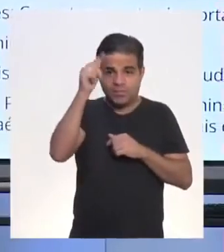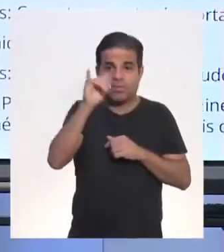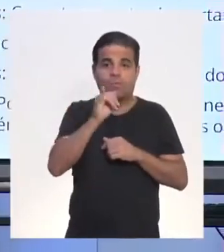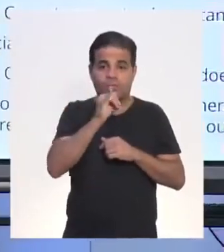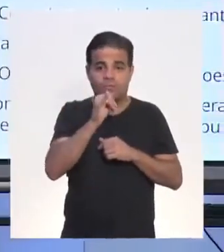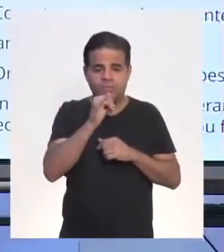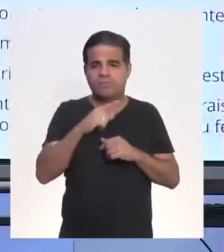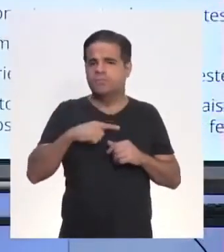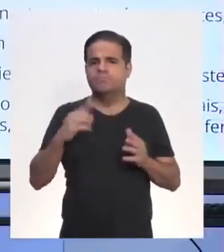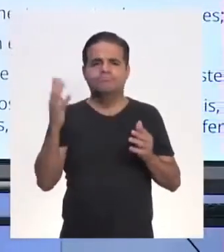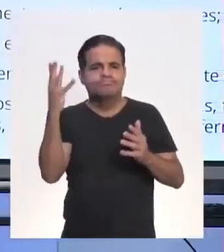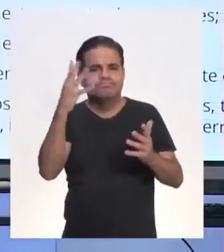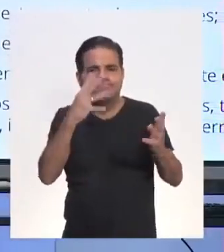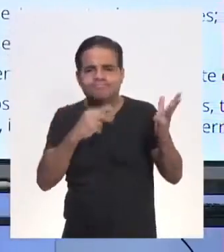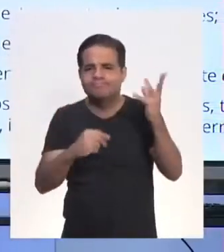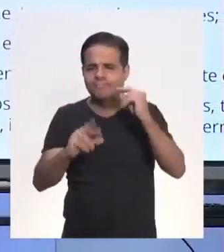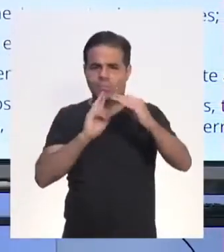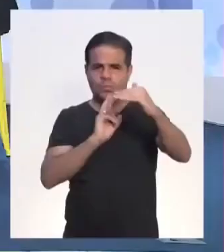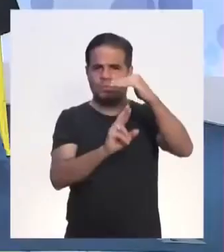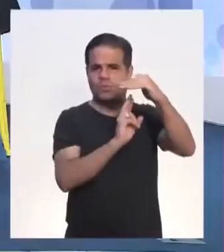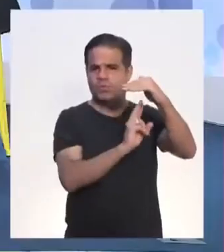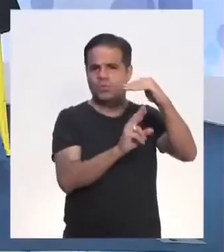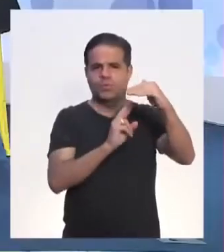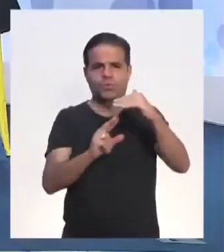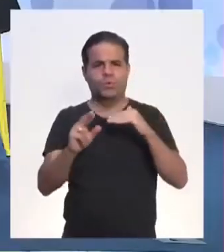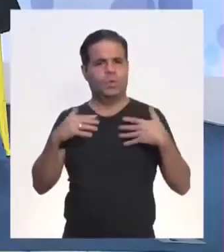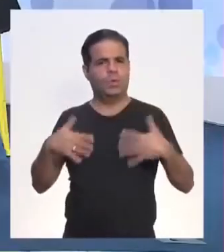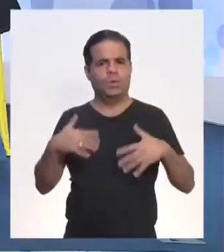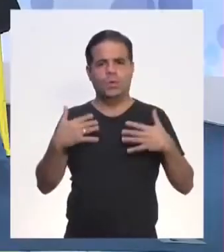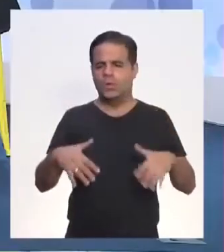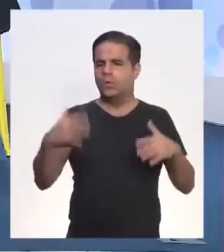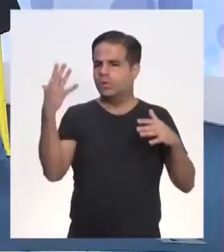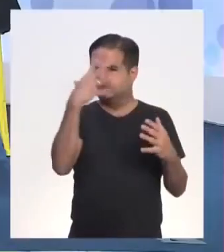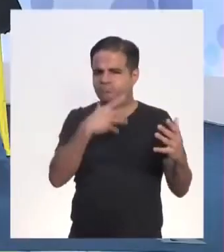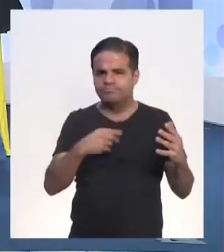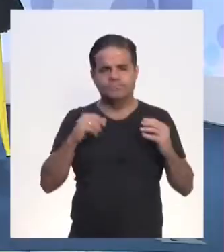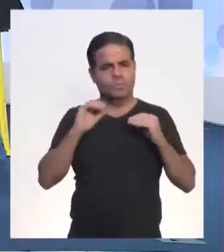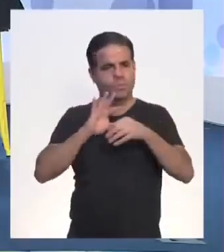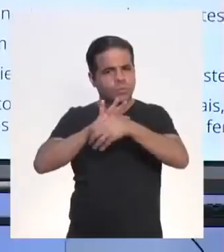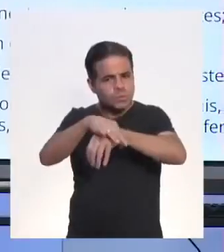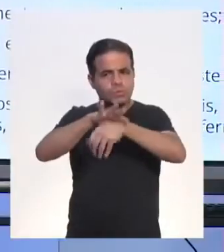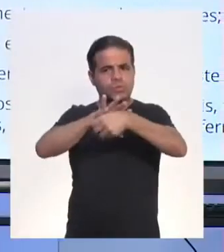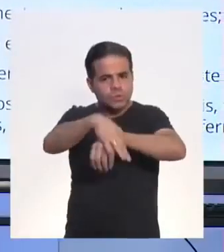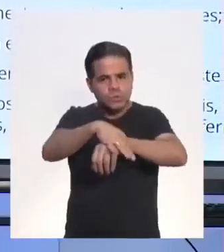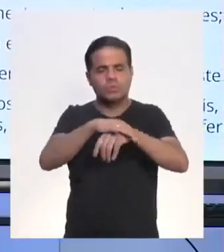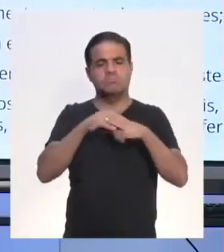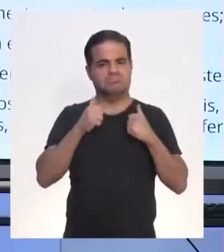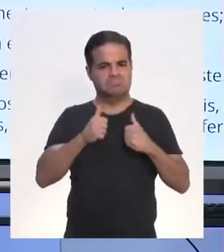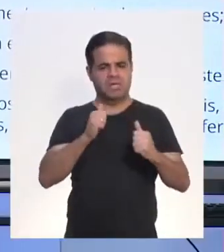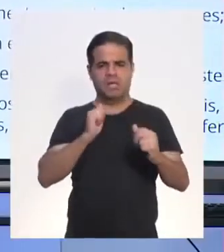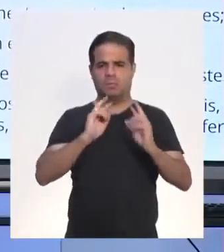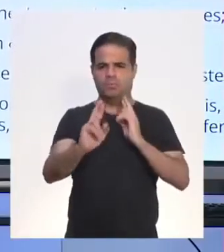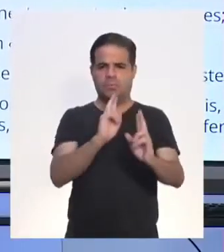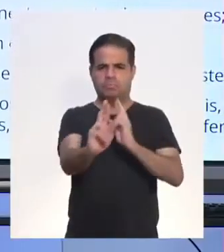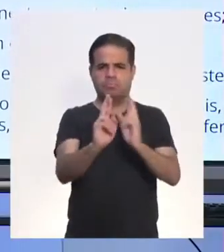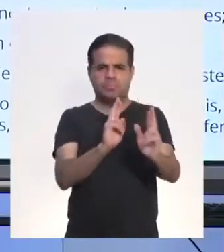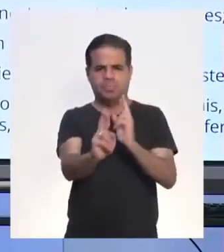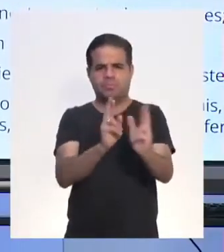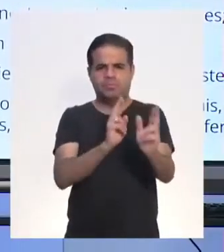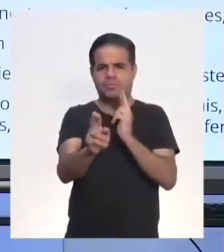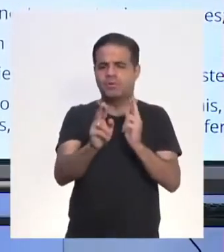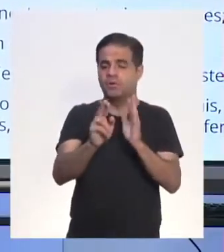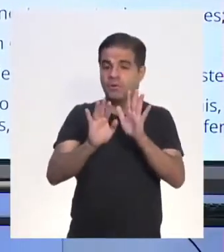tem belíssimas rodovias, né? Rodovias muito seguras, mas a gente sabe, você viaja aí